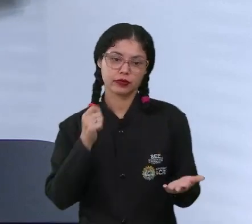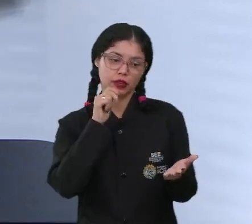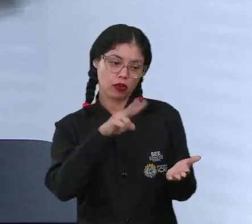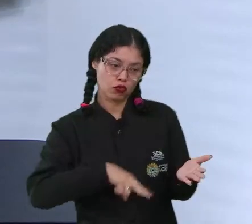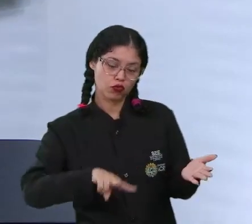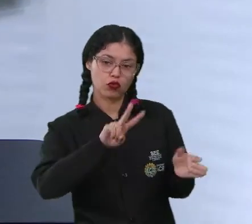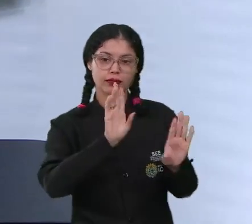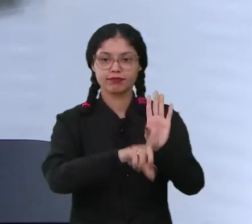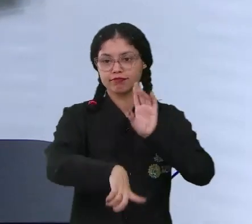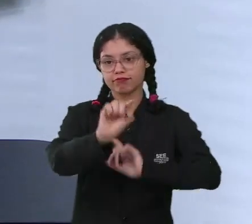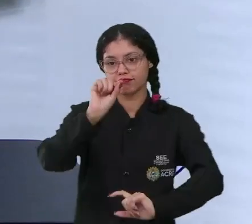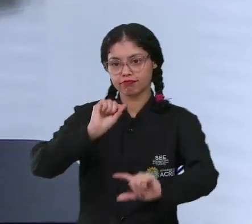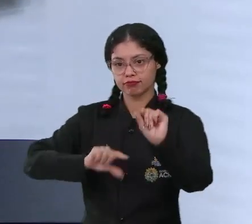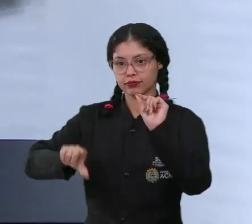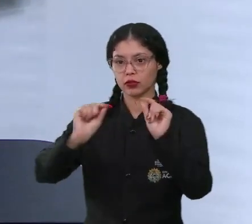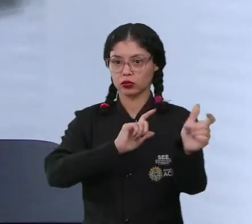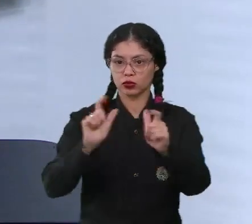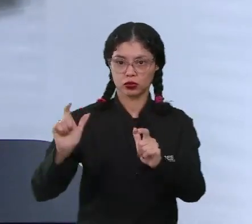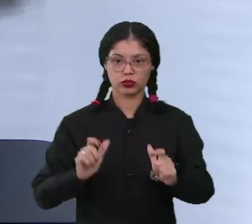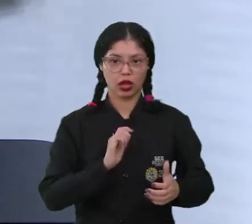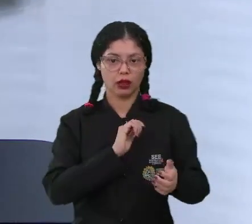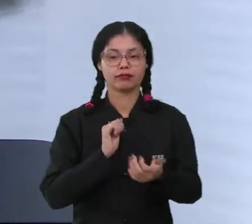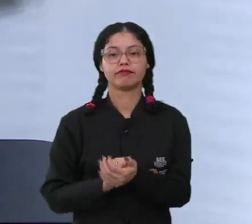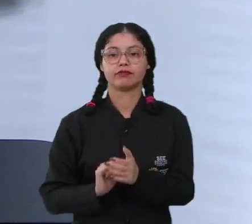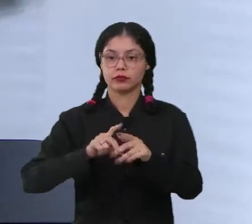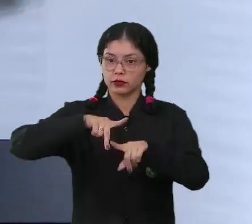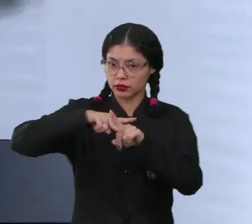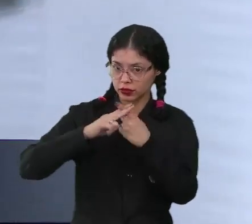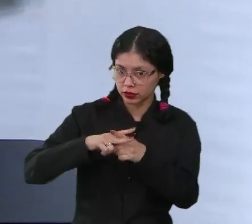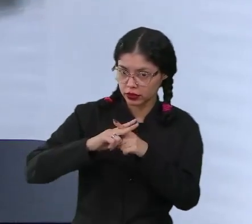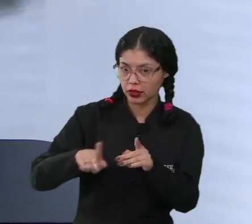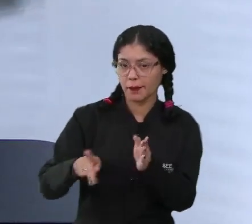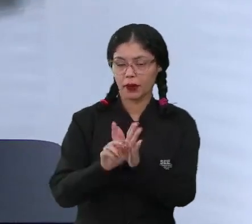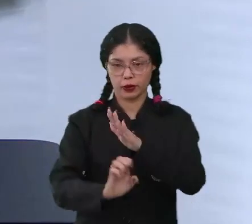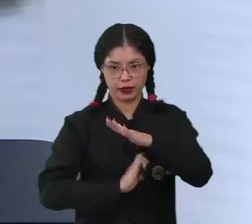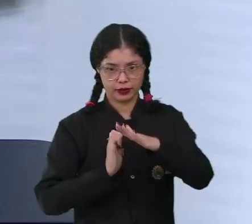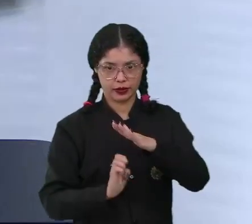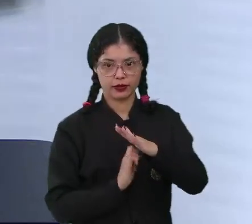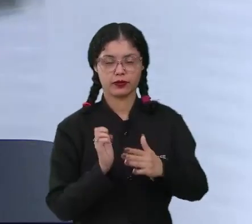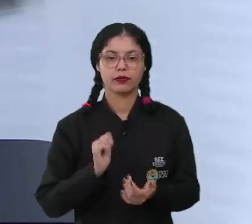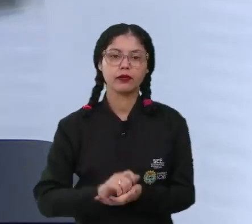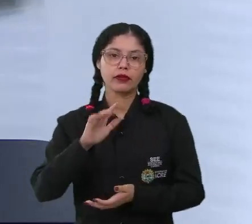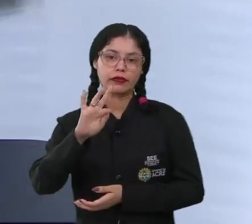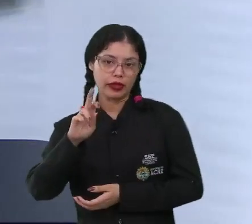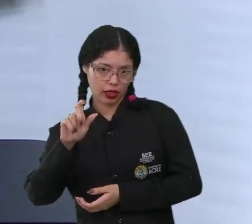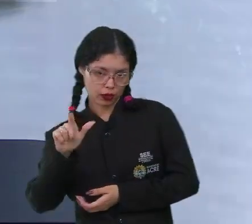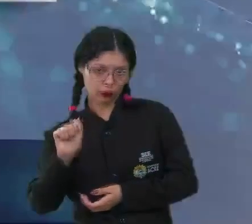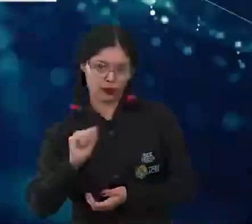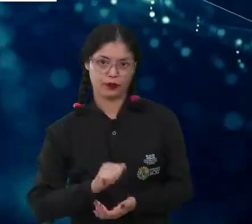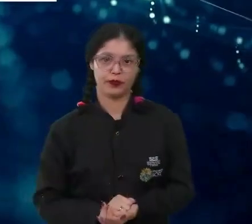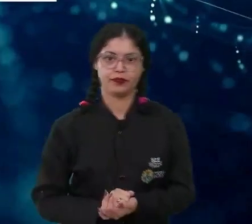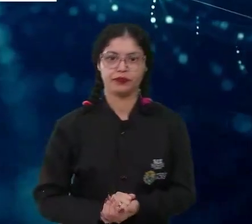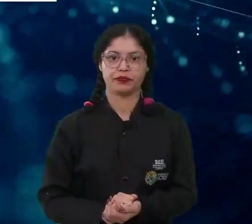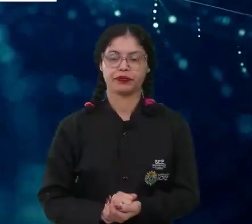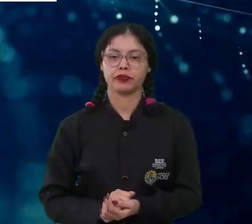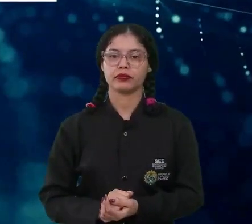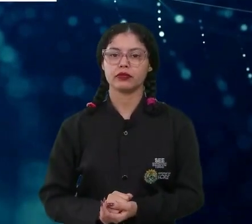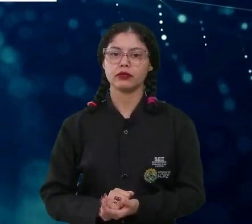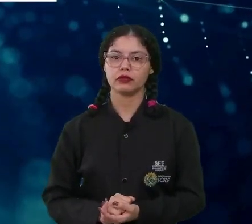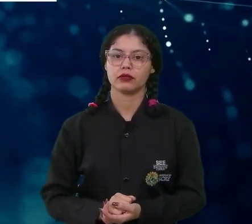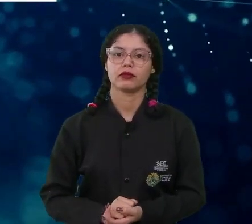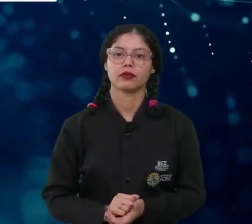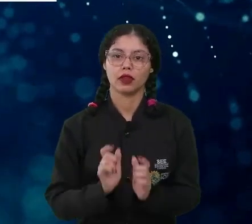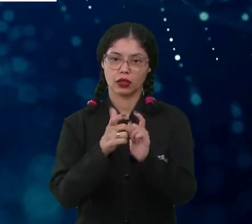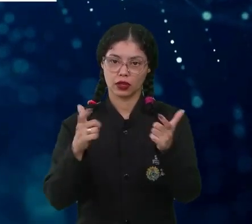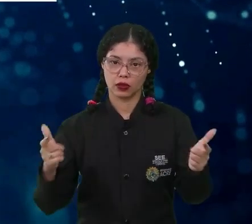fazem aí a escolha do local onde vai ser instalado, no caso, uma filial. Por último, aumento